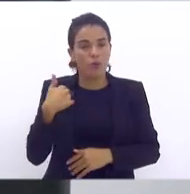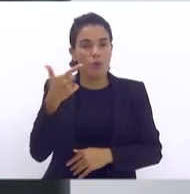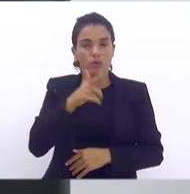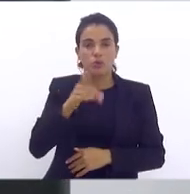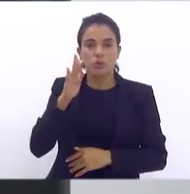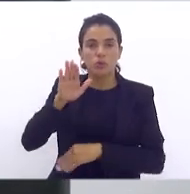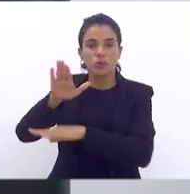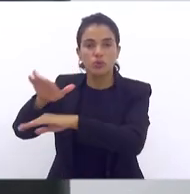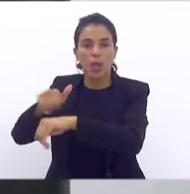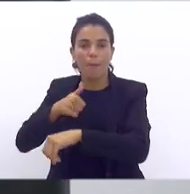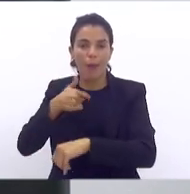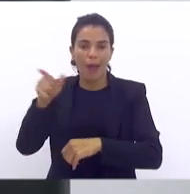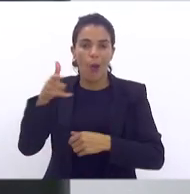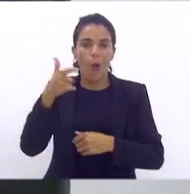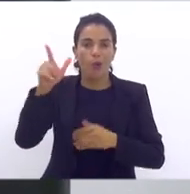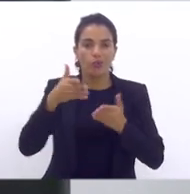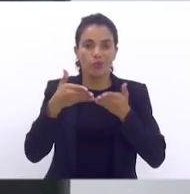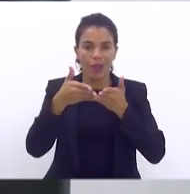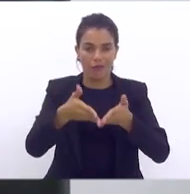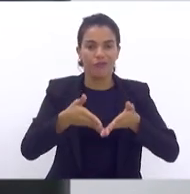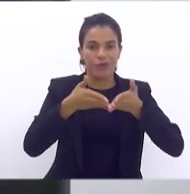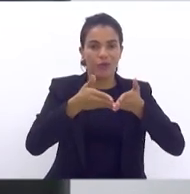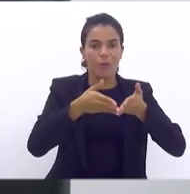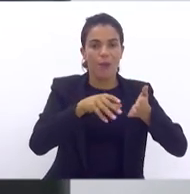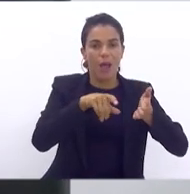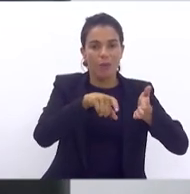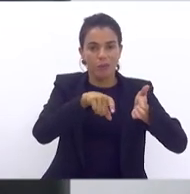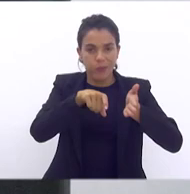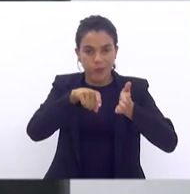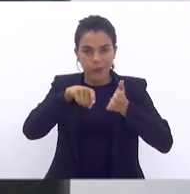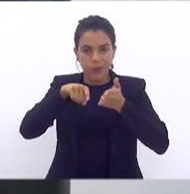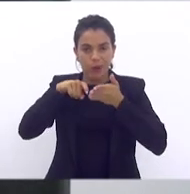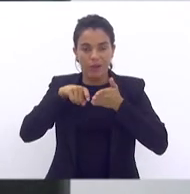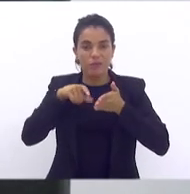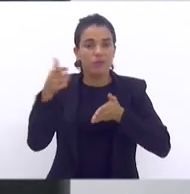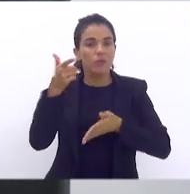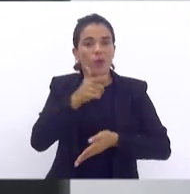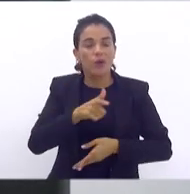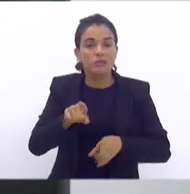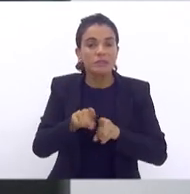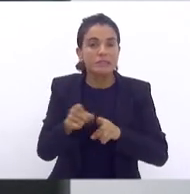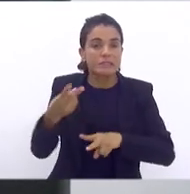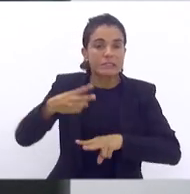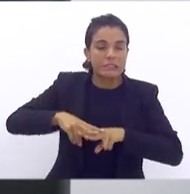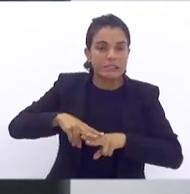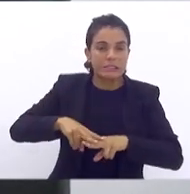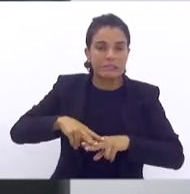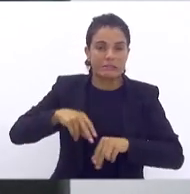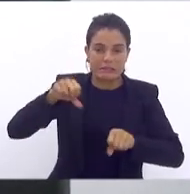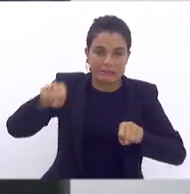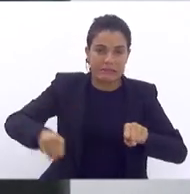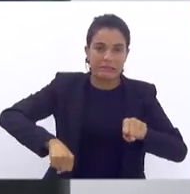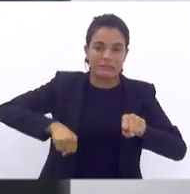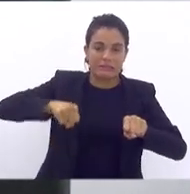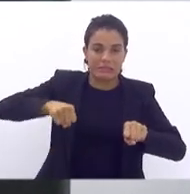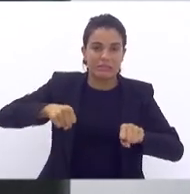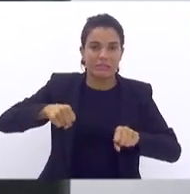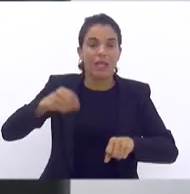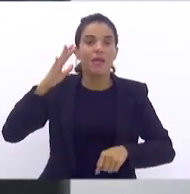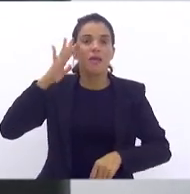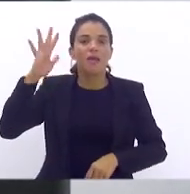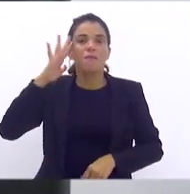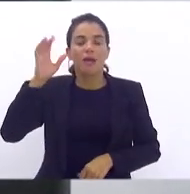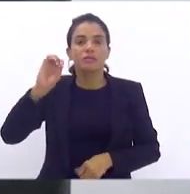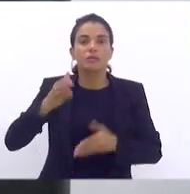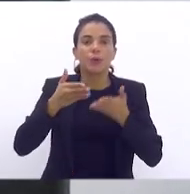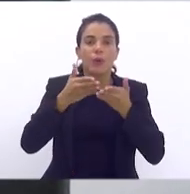os rebocadores e também não conseguimos ativar, né, a âncora de emergência. Ela estava travada. Imagina se o navio derruba a